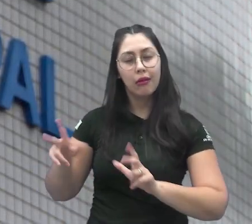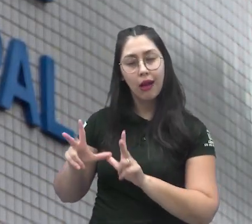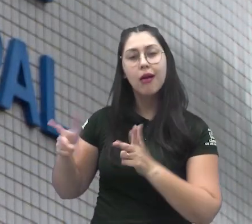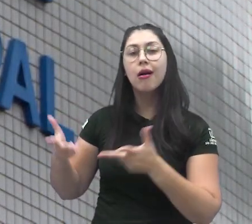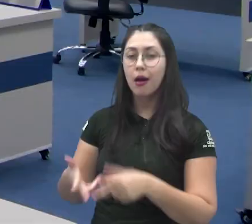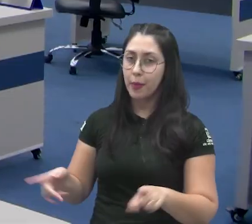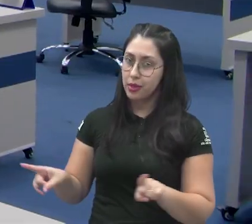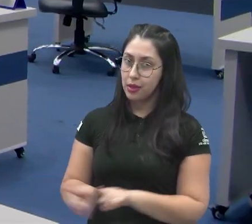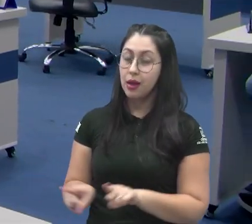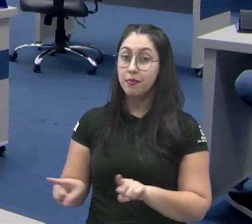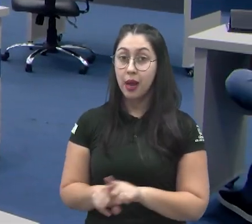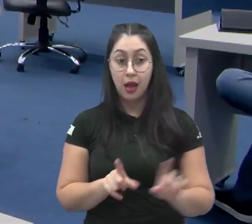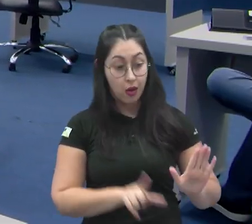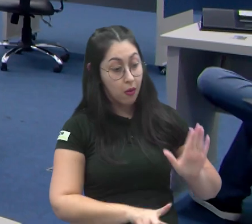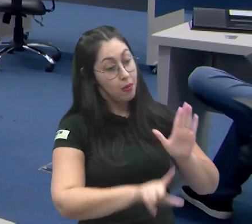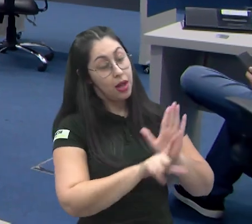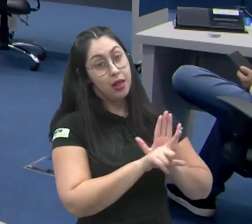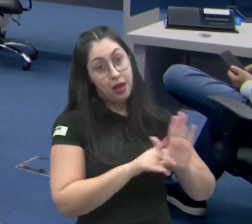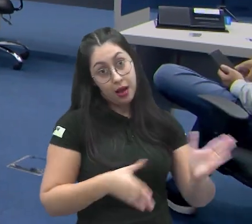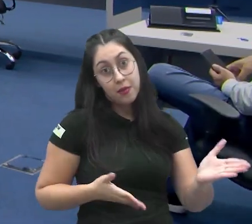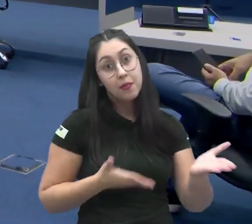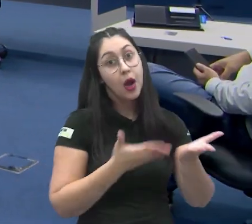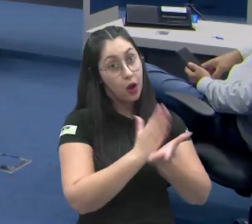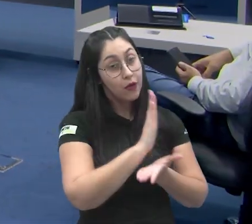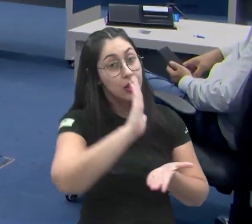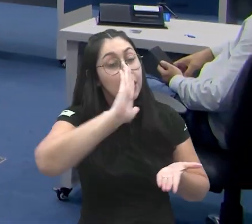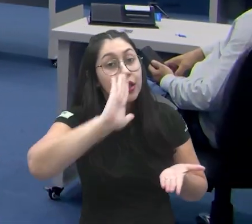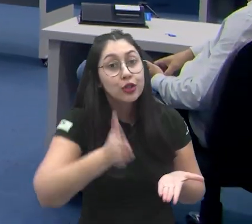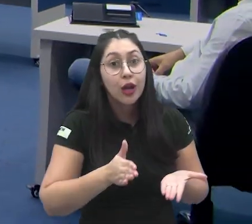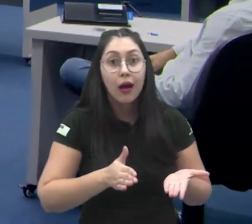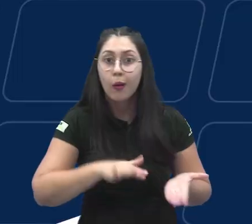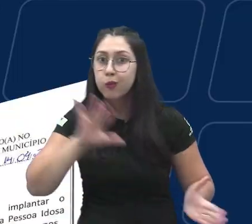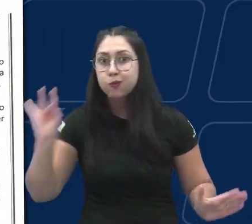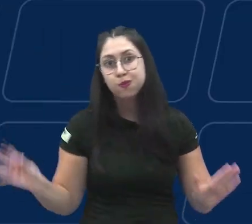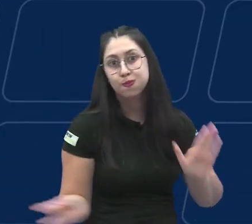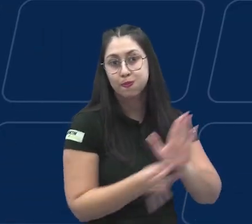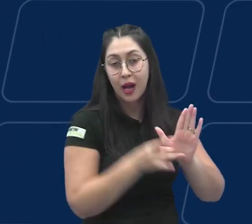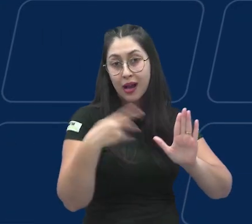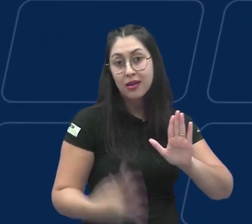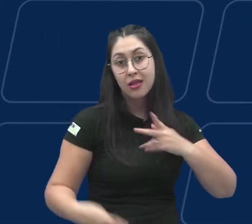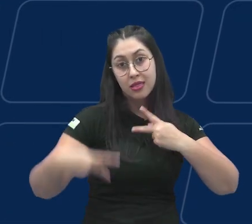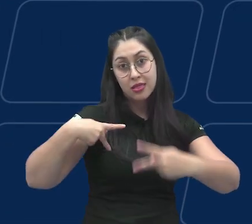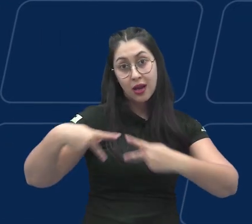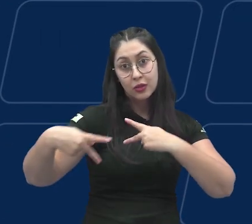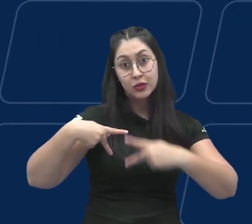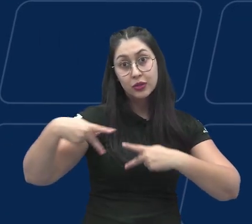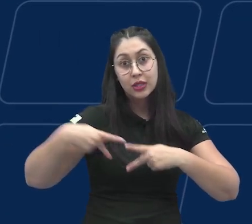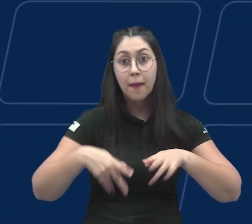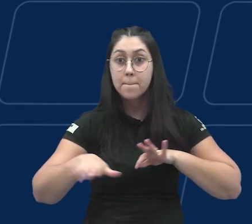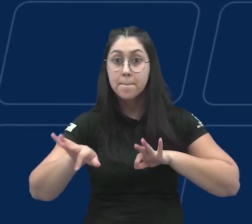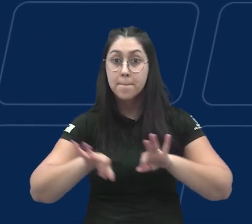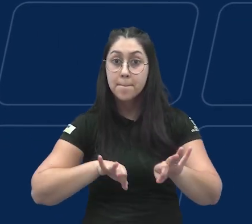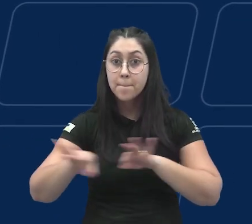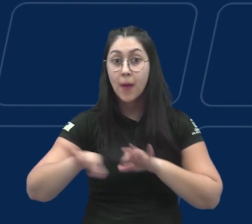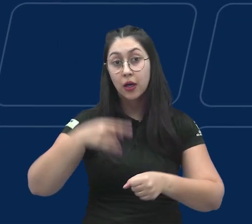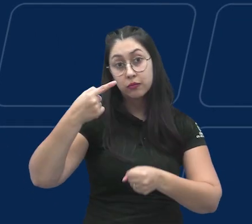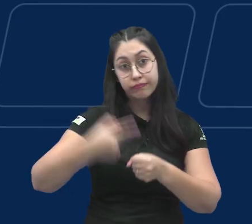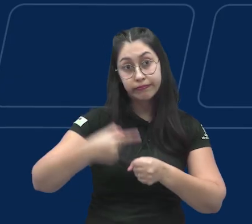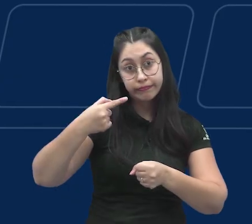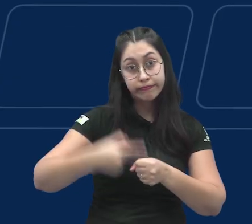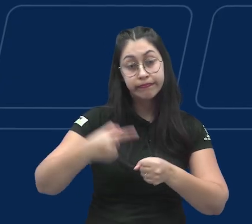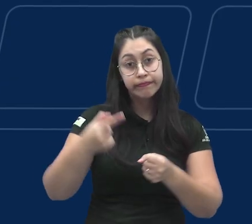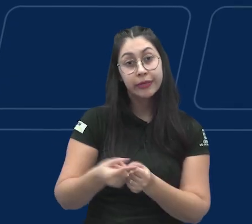passa pela Câmara. Uma lei, aprovada pelo Legislativo da cidade, oficializou em São José dos Campos a